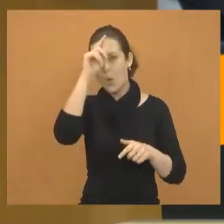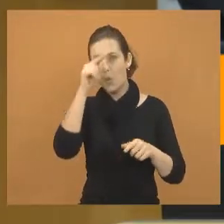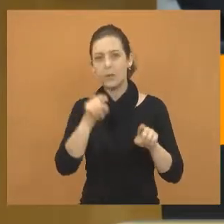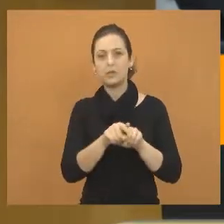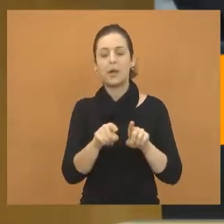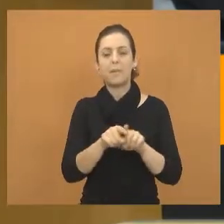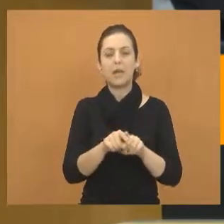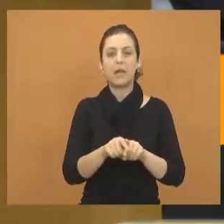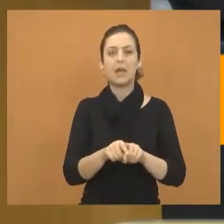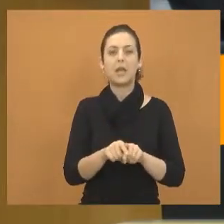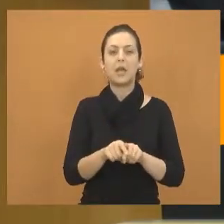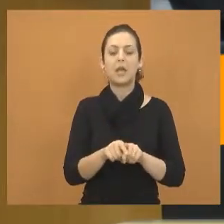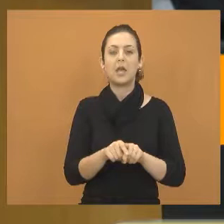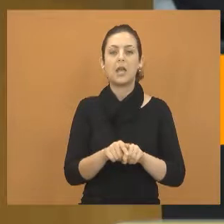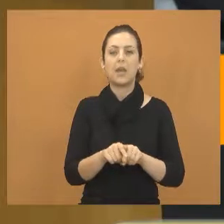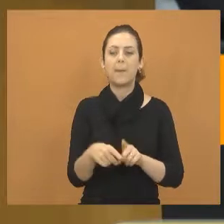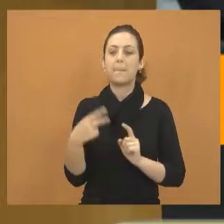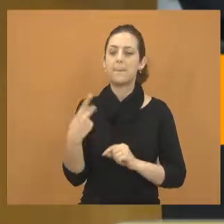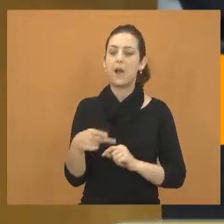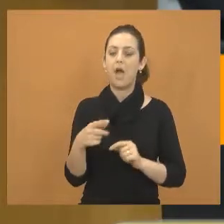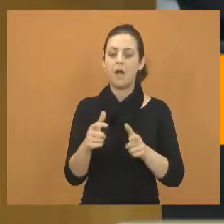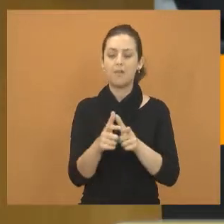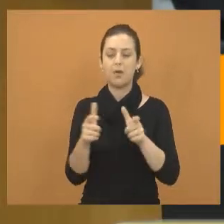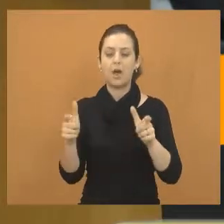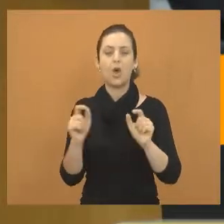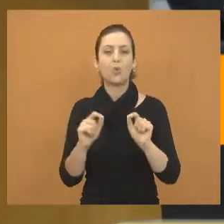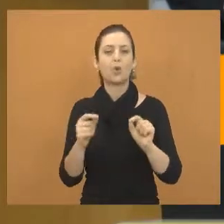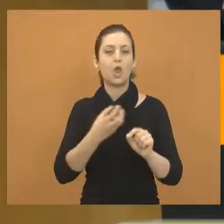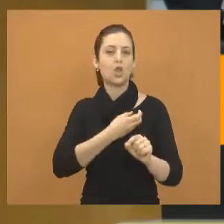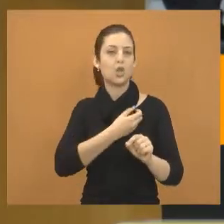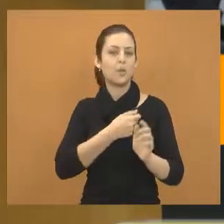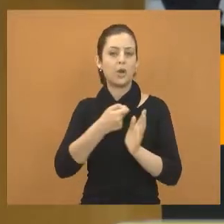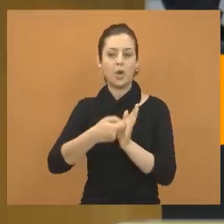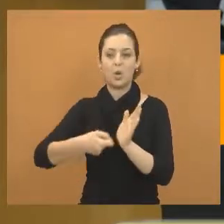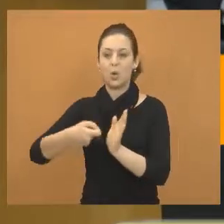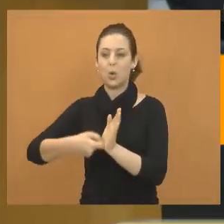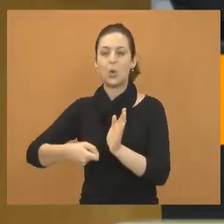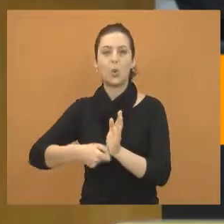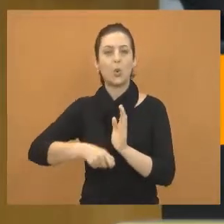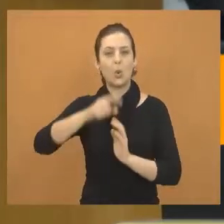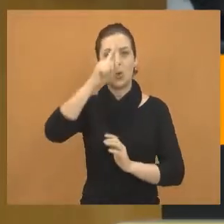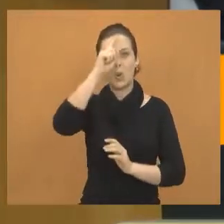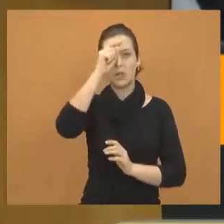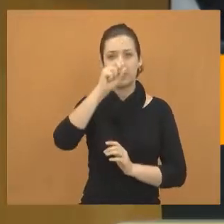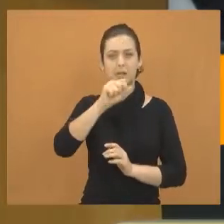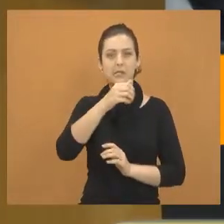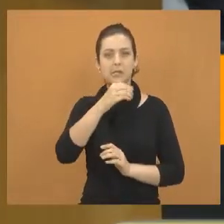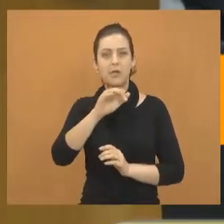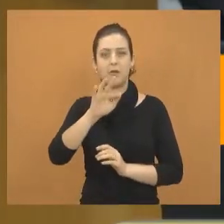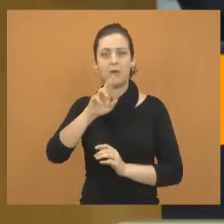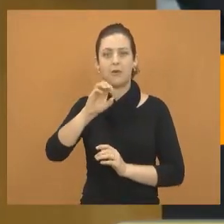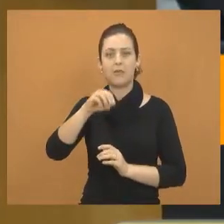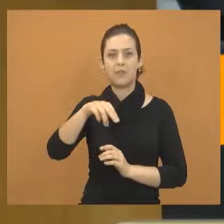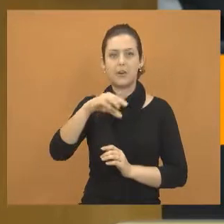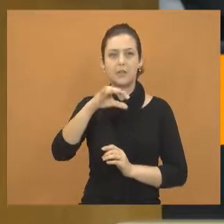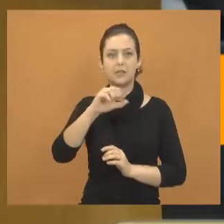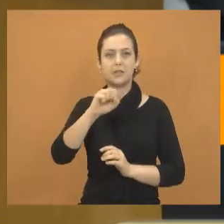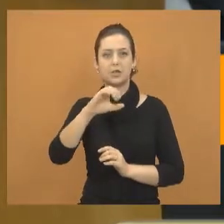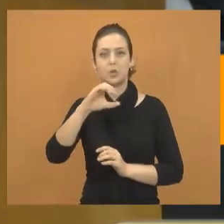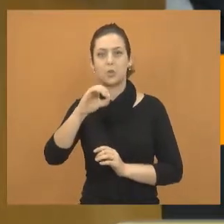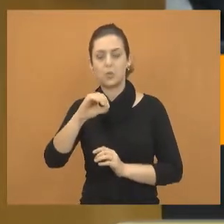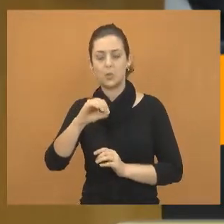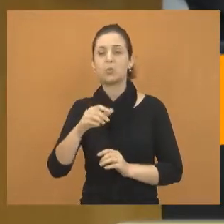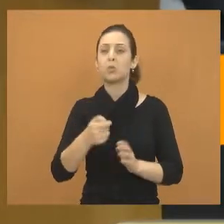também para aumentar o número de contratos no Hospital São Francisco, por exemplo. Vai servir